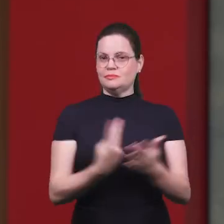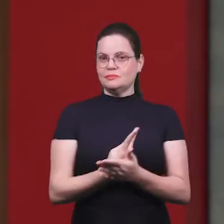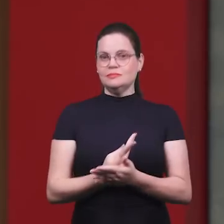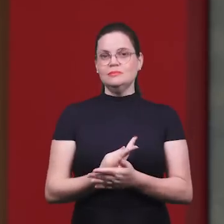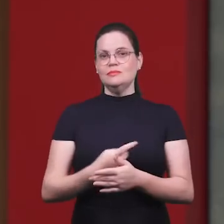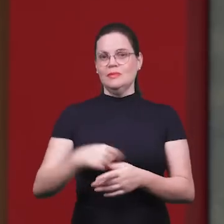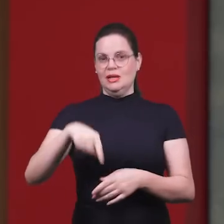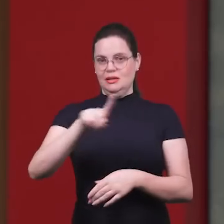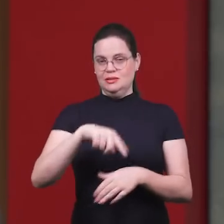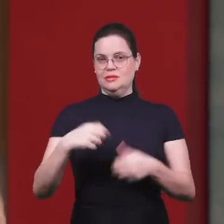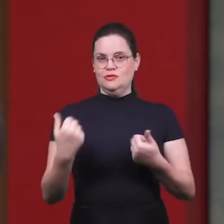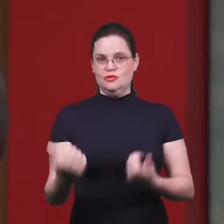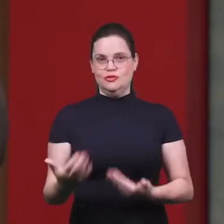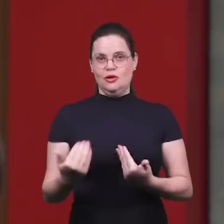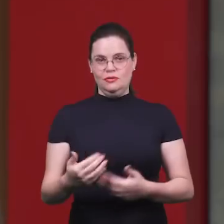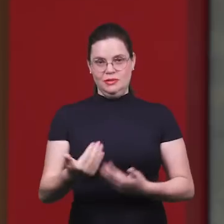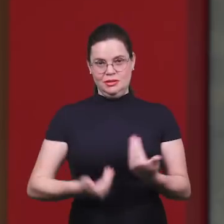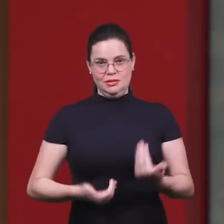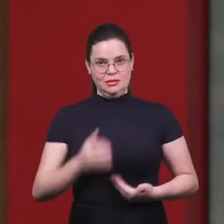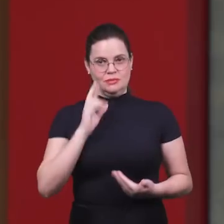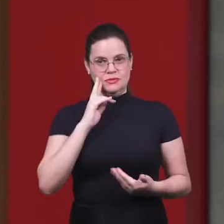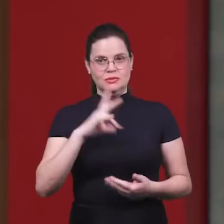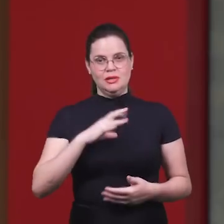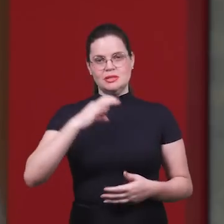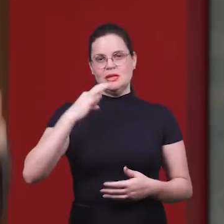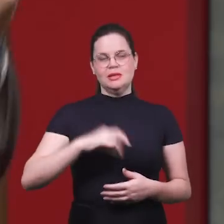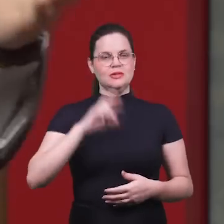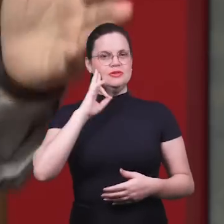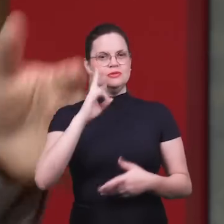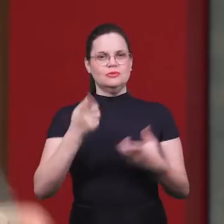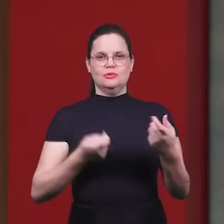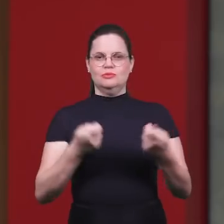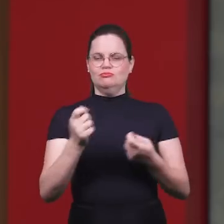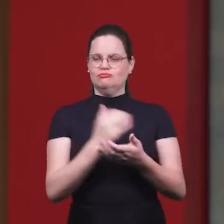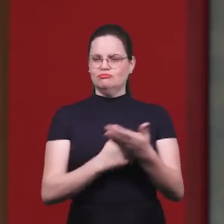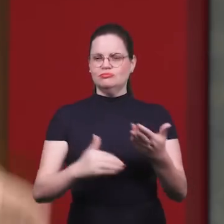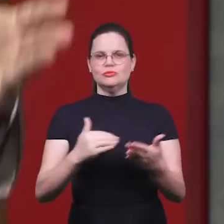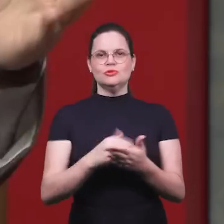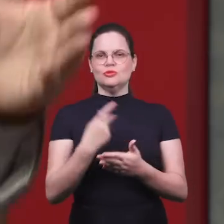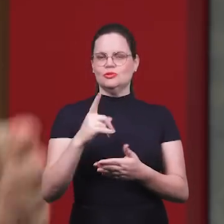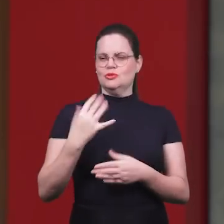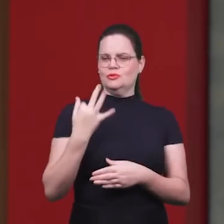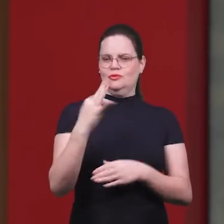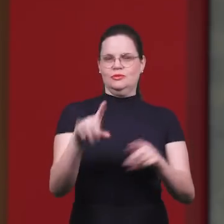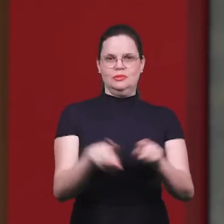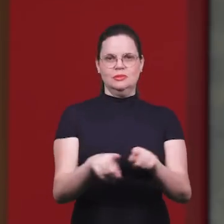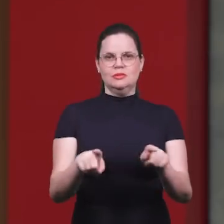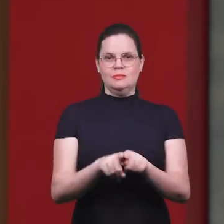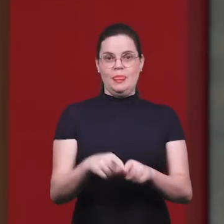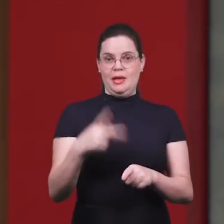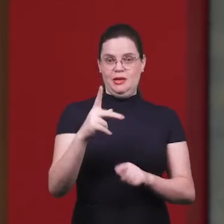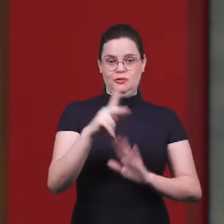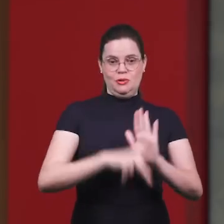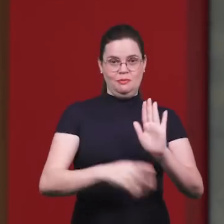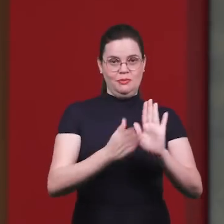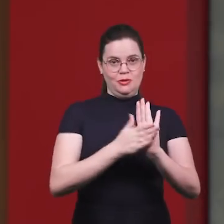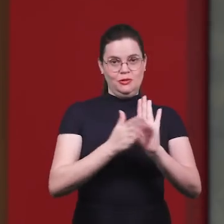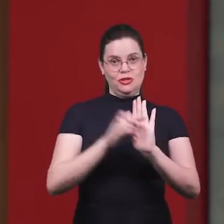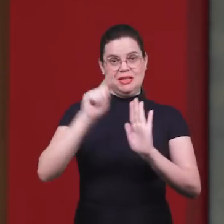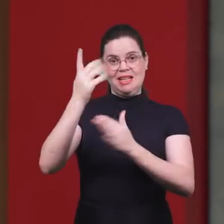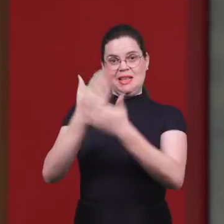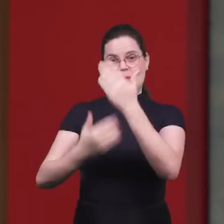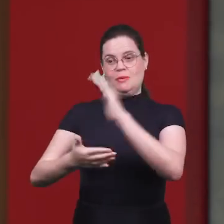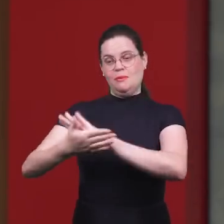ao Senhor, ele tem essa certeza de que o Senhor é quem dirige o seu destino, que é o Senhor que dirige o seu futuro, e os seus dias estão na mão do Criador do Universo,